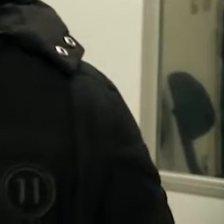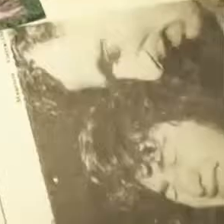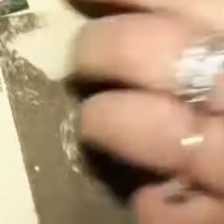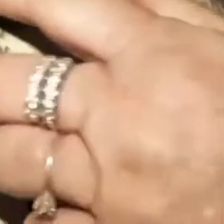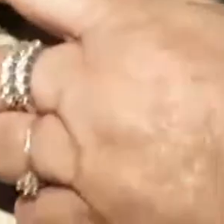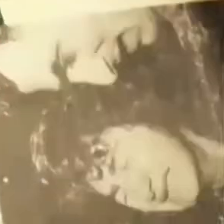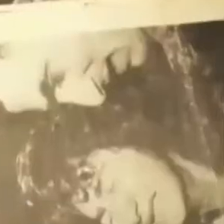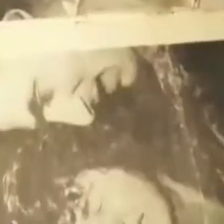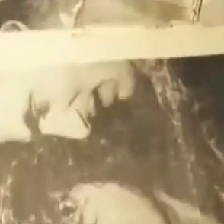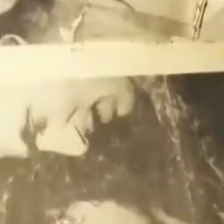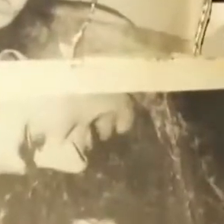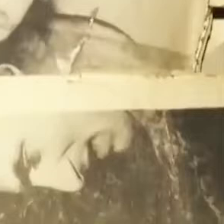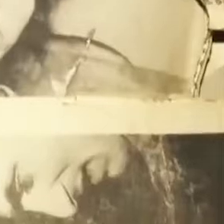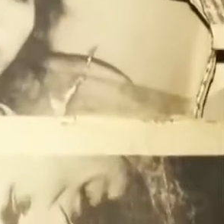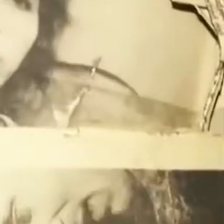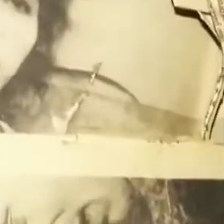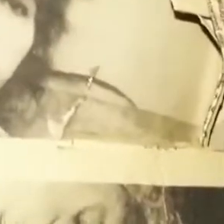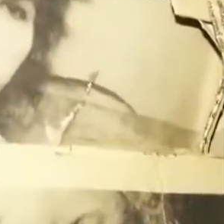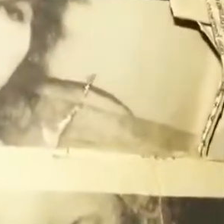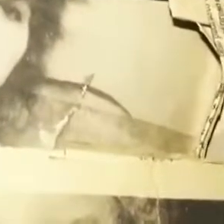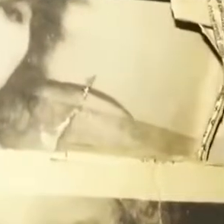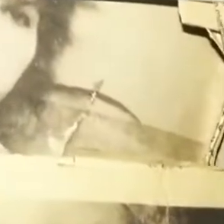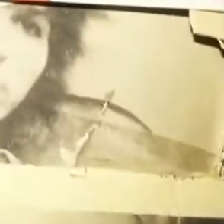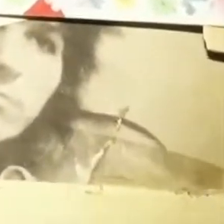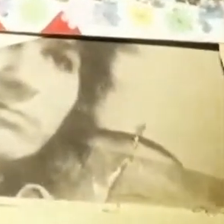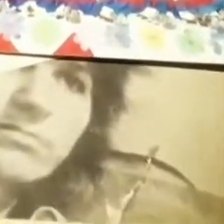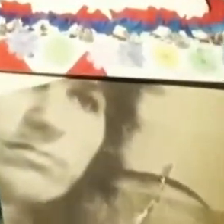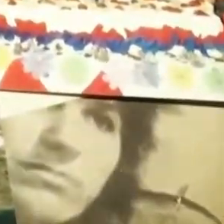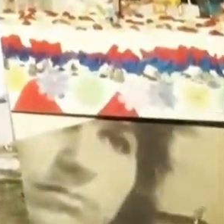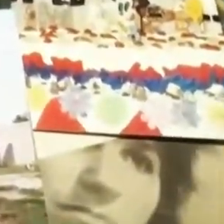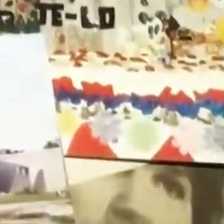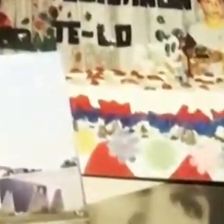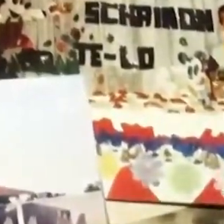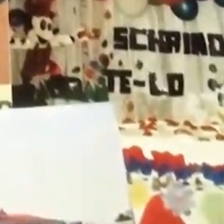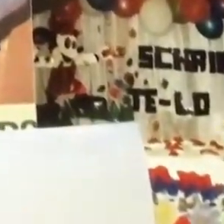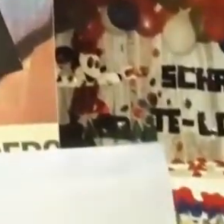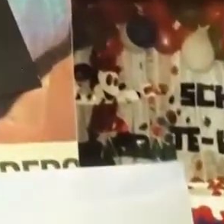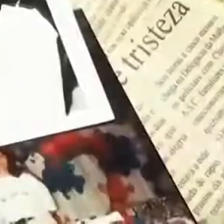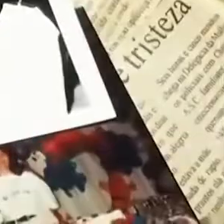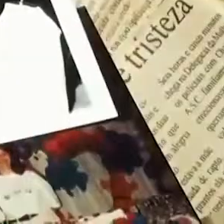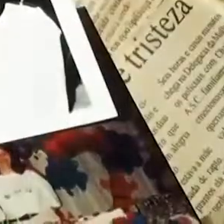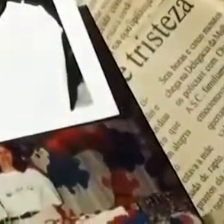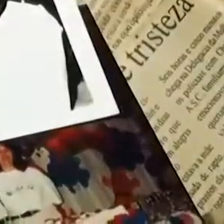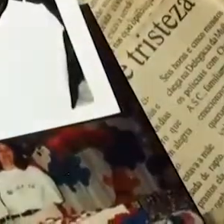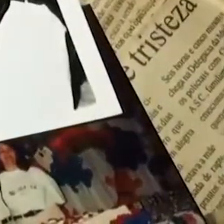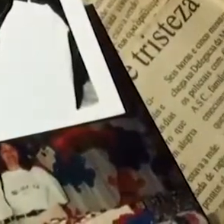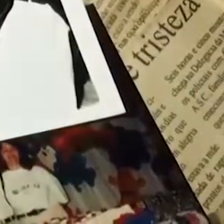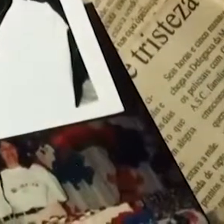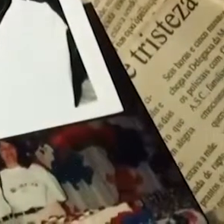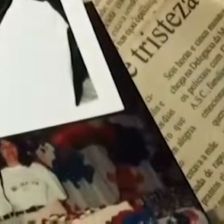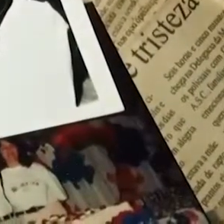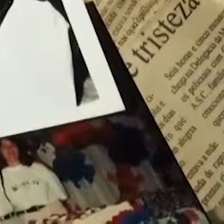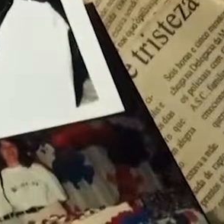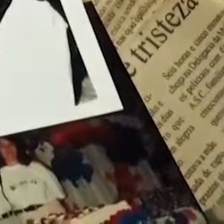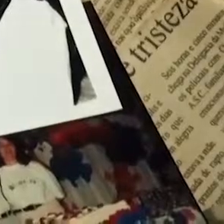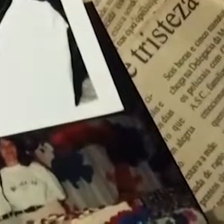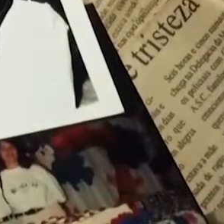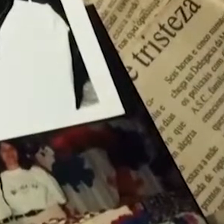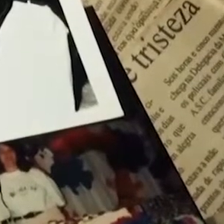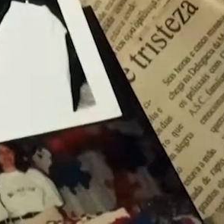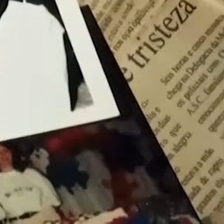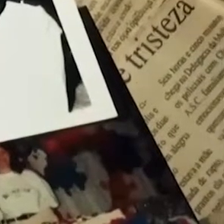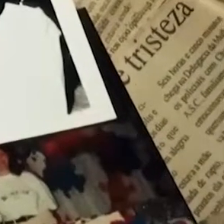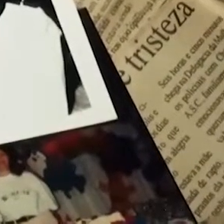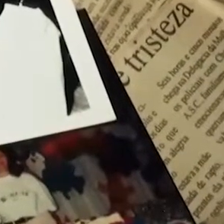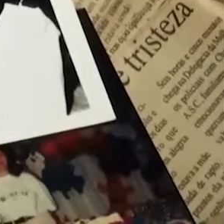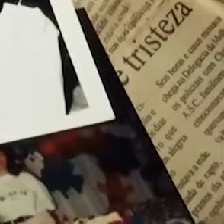sabe? Ela, para mim, é uma pessoa da minha família, né? Ela me visita, a gente conversa, é como se fosse mãe e filho. Eu tenho